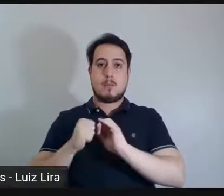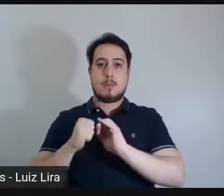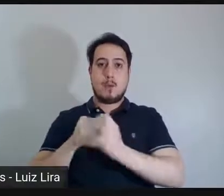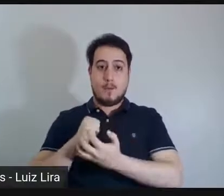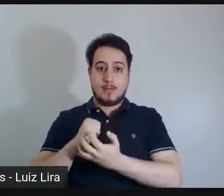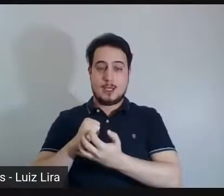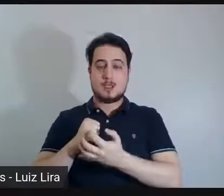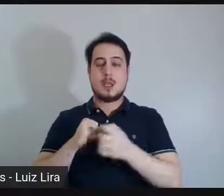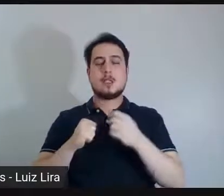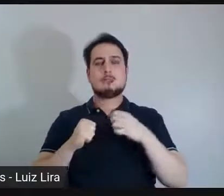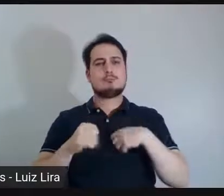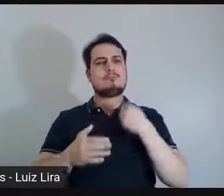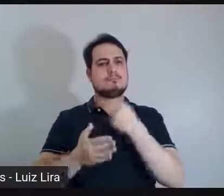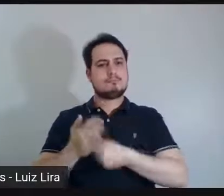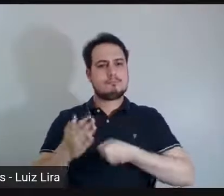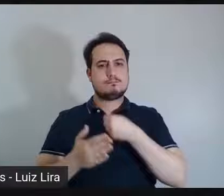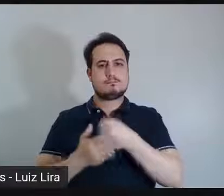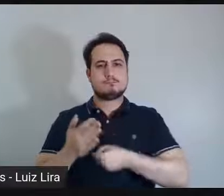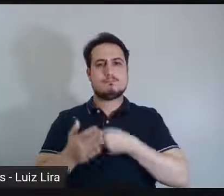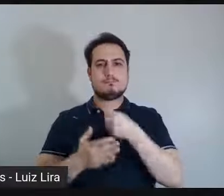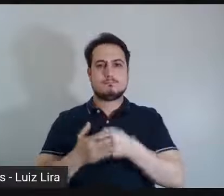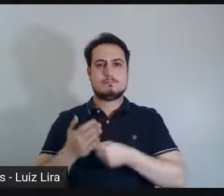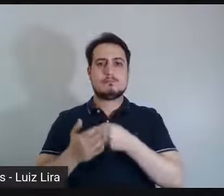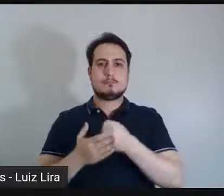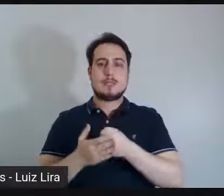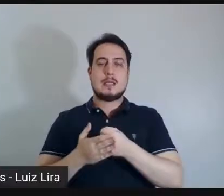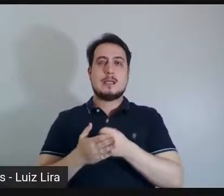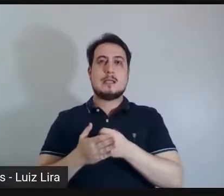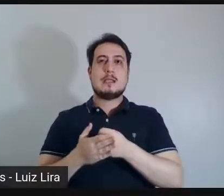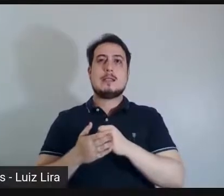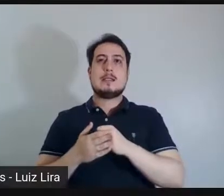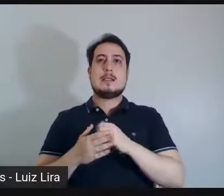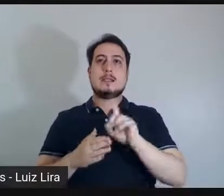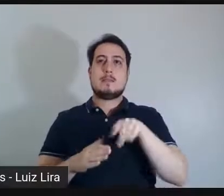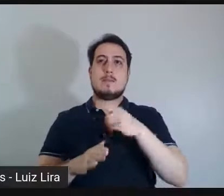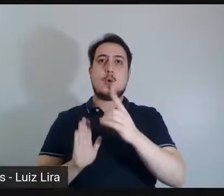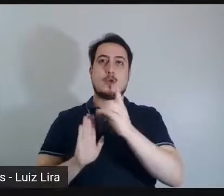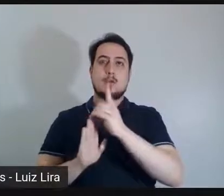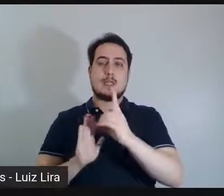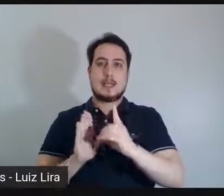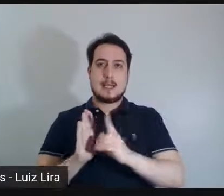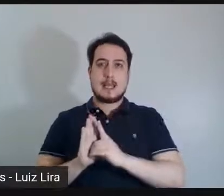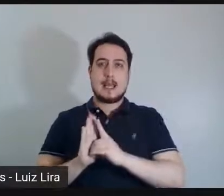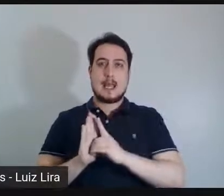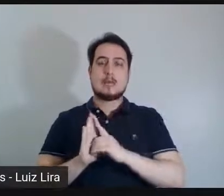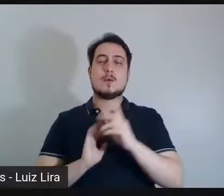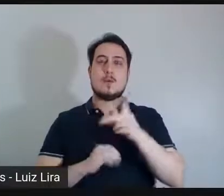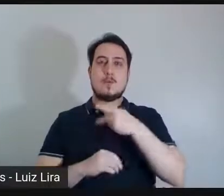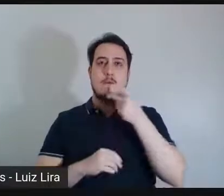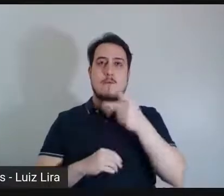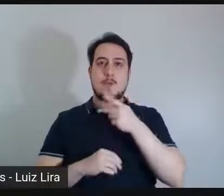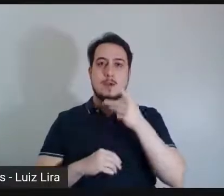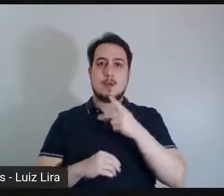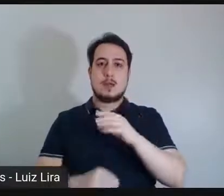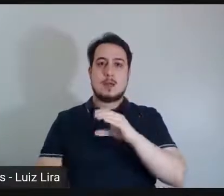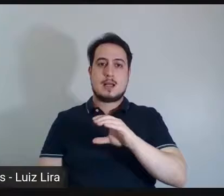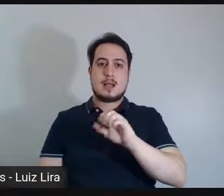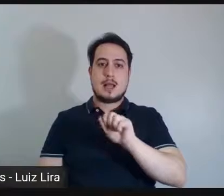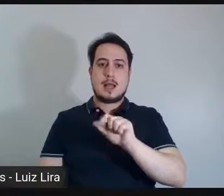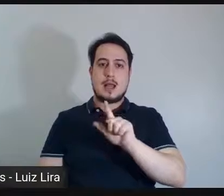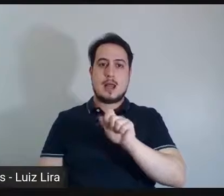intensa. A gente ficou, desde que saiu o decreto número 6, né, de 2020, que decretou, né, calamidade, a gente